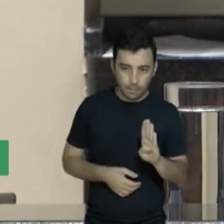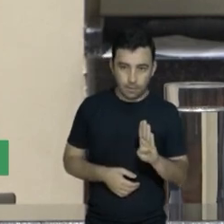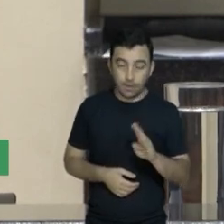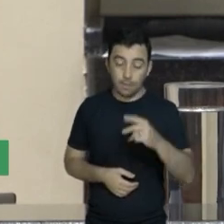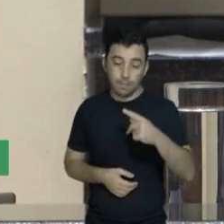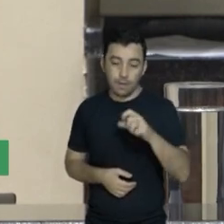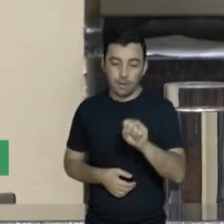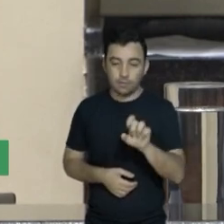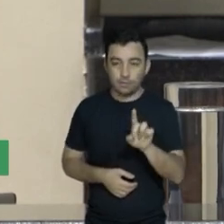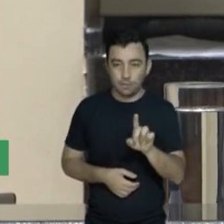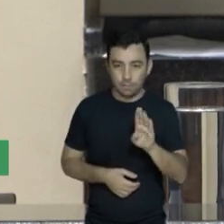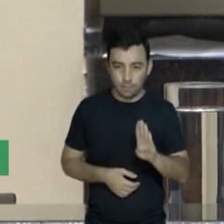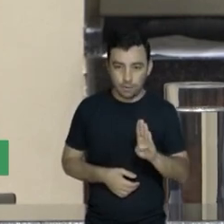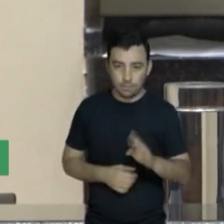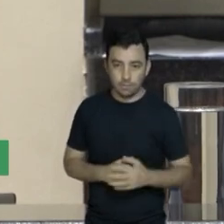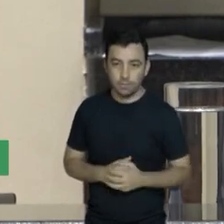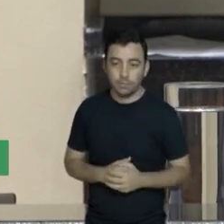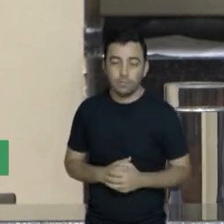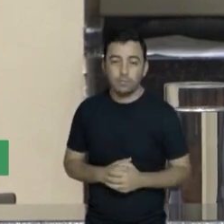MDB-PSDB.